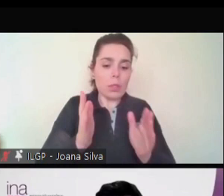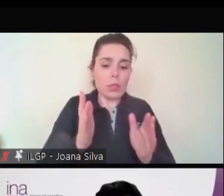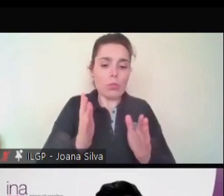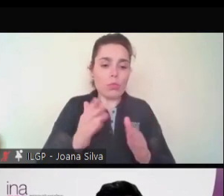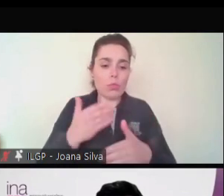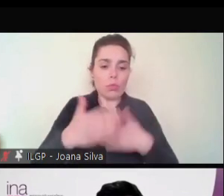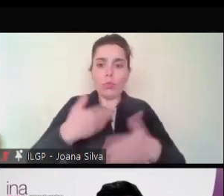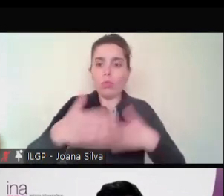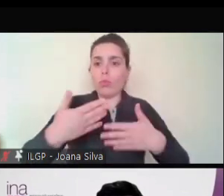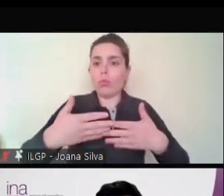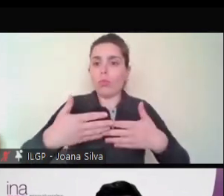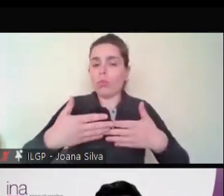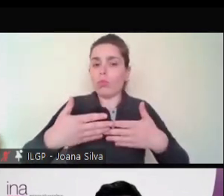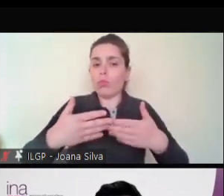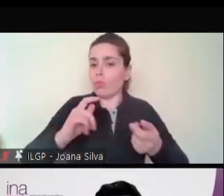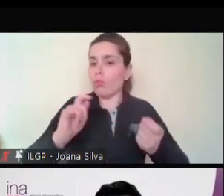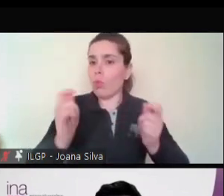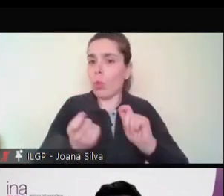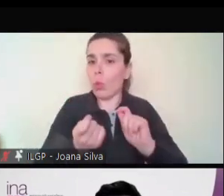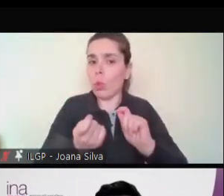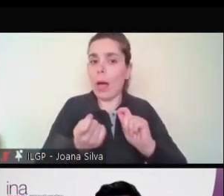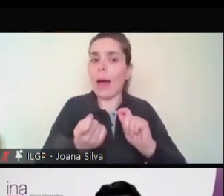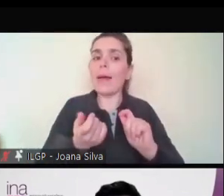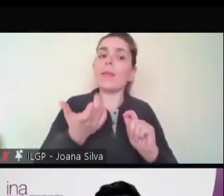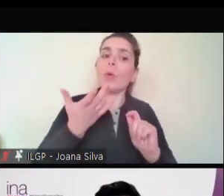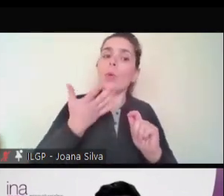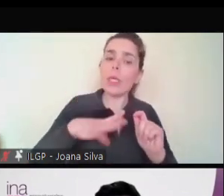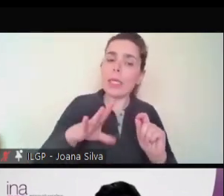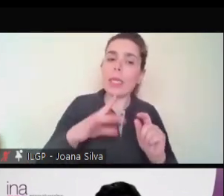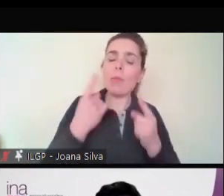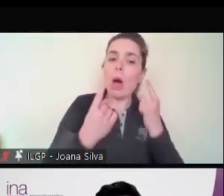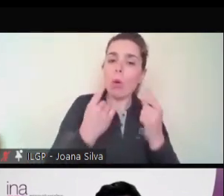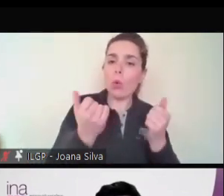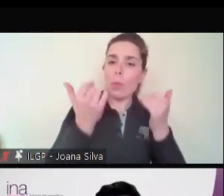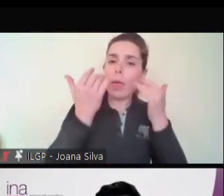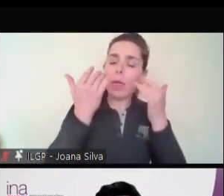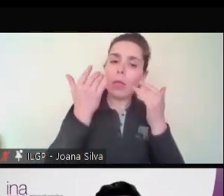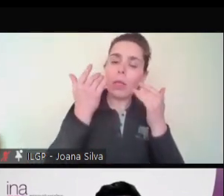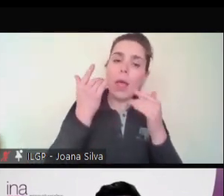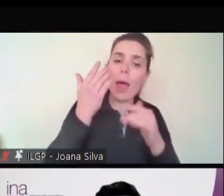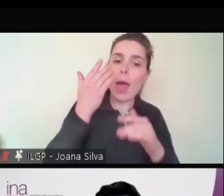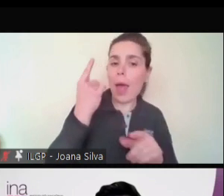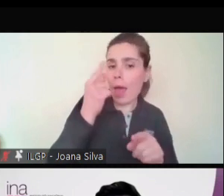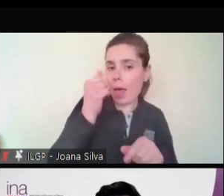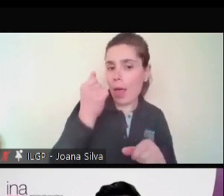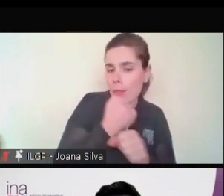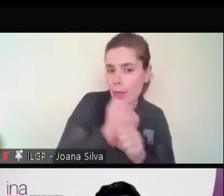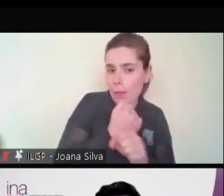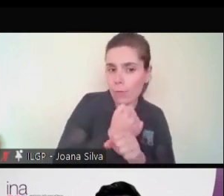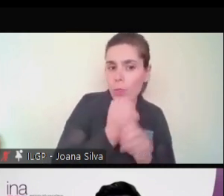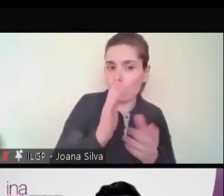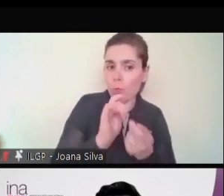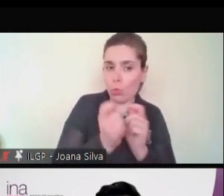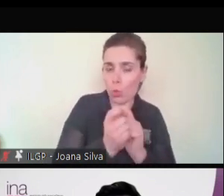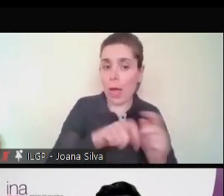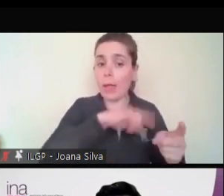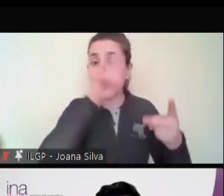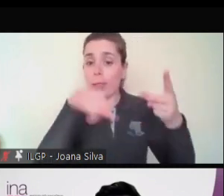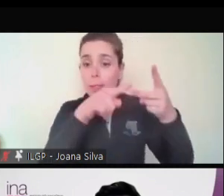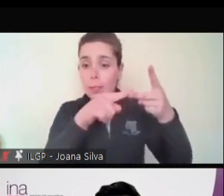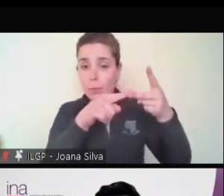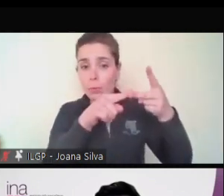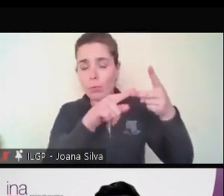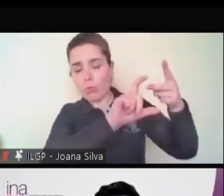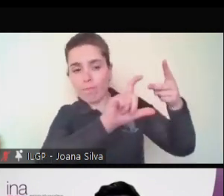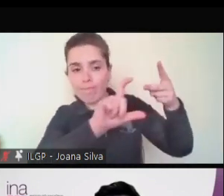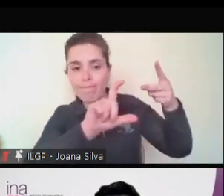um primeiro momento em que queremos identificar grandes blocos de atividade. Depois, Um segundo momento, isto deve ser lido na